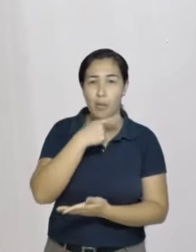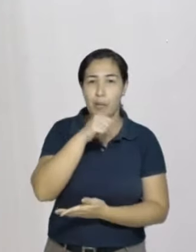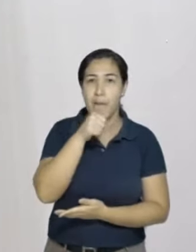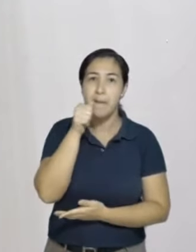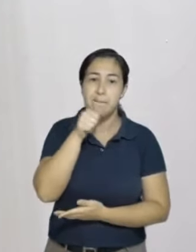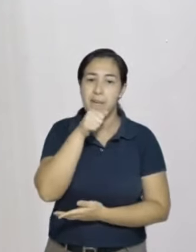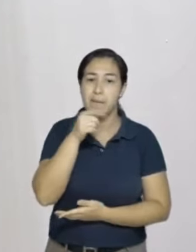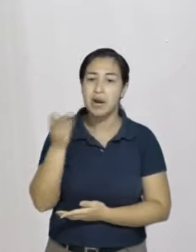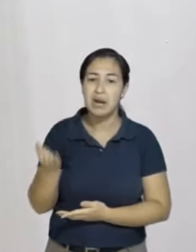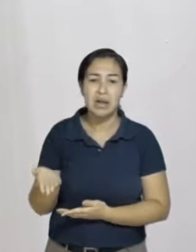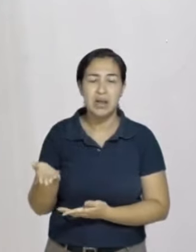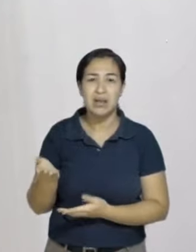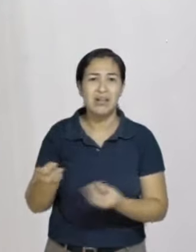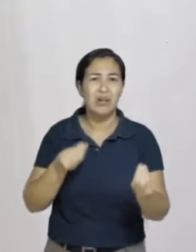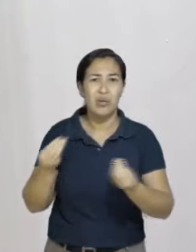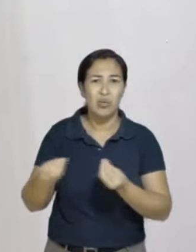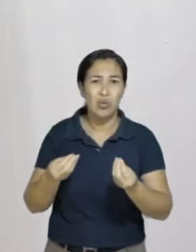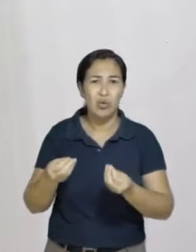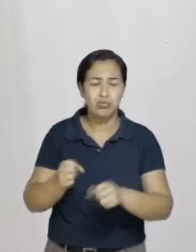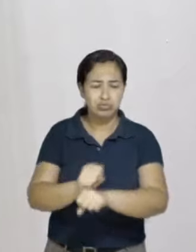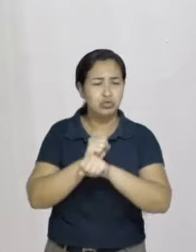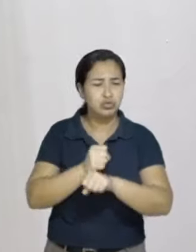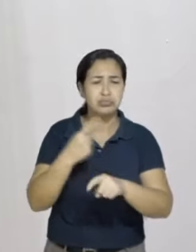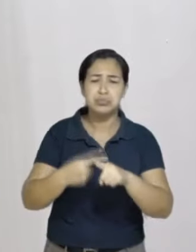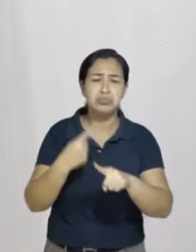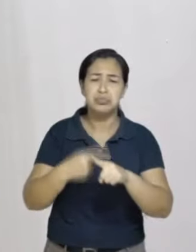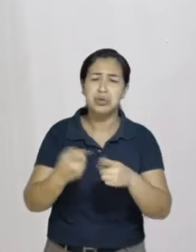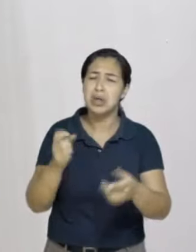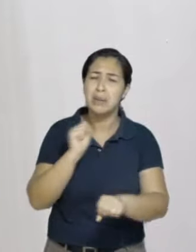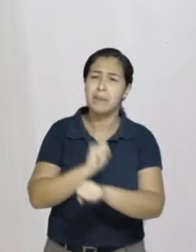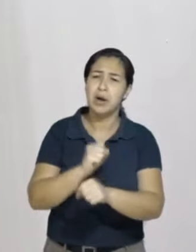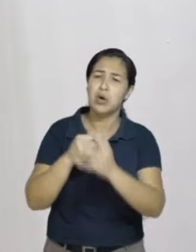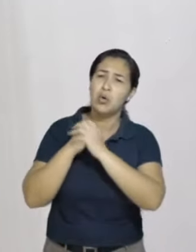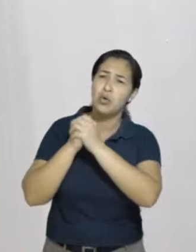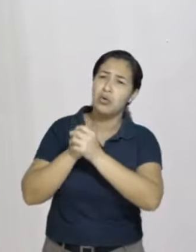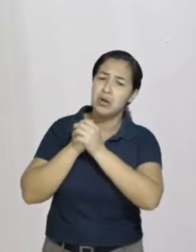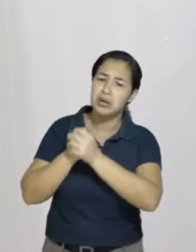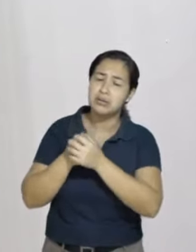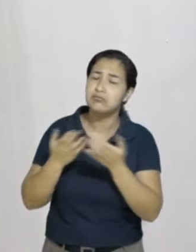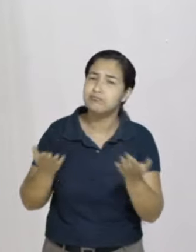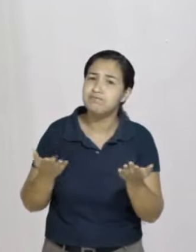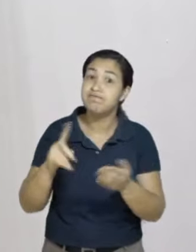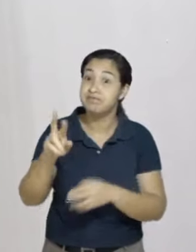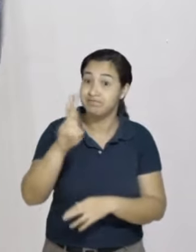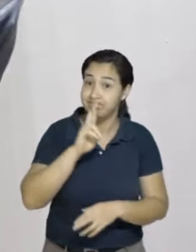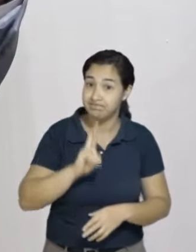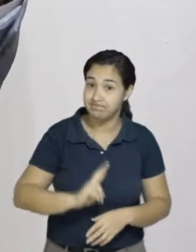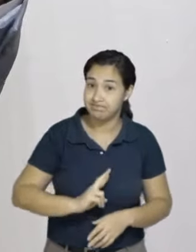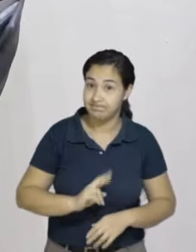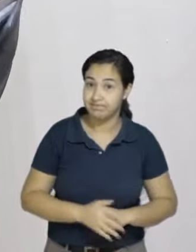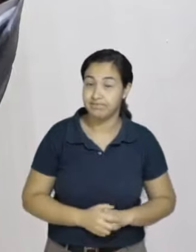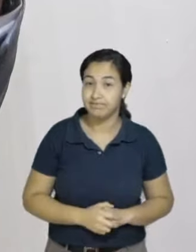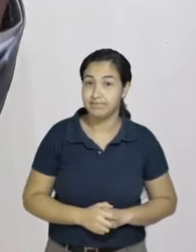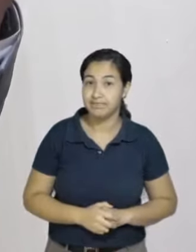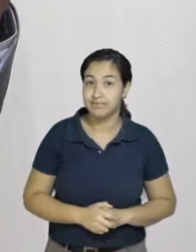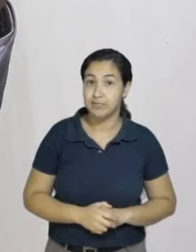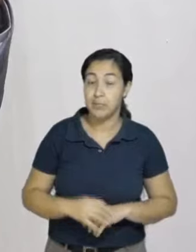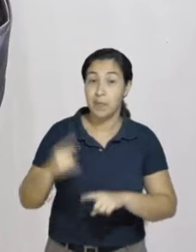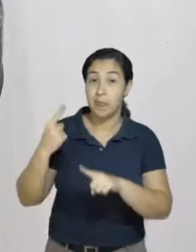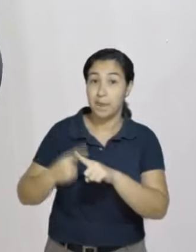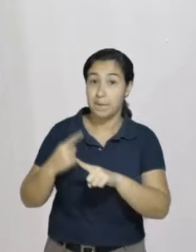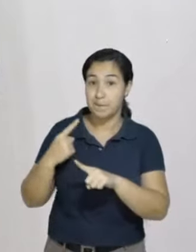indignados com essa suspensão Dessa Oração e ele me respondeu que por causa